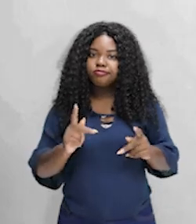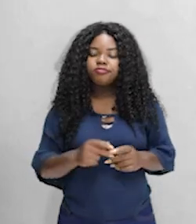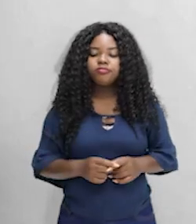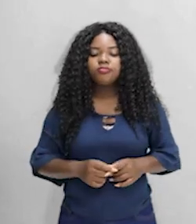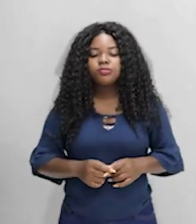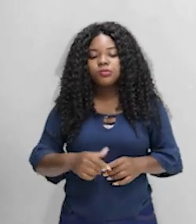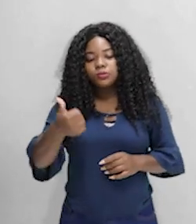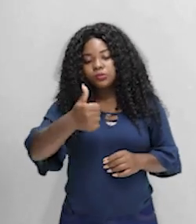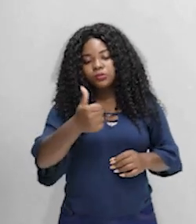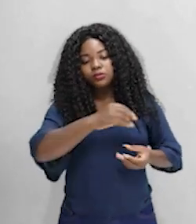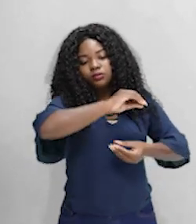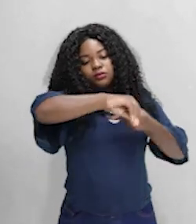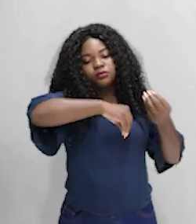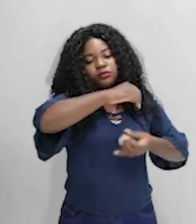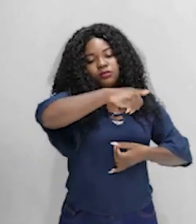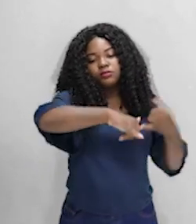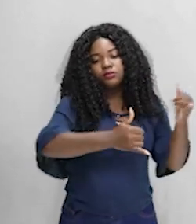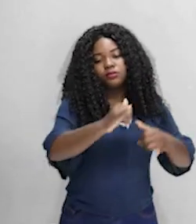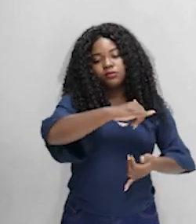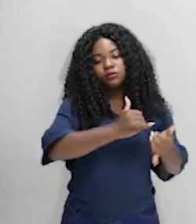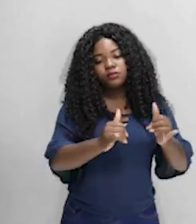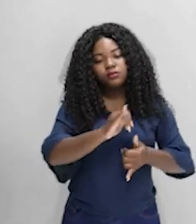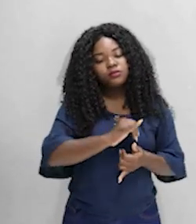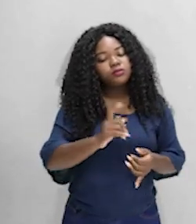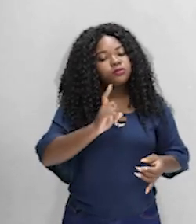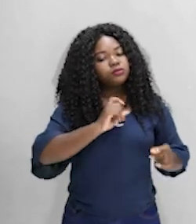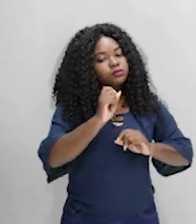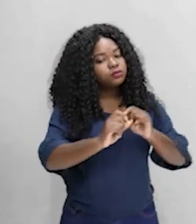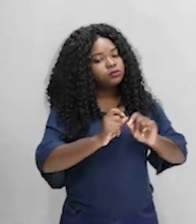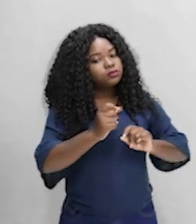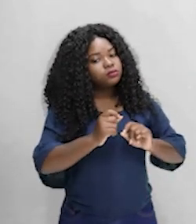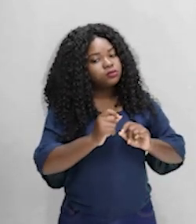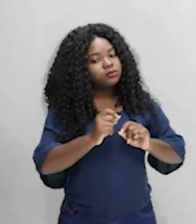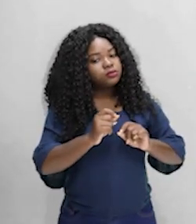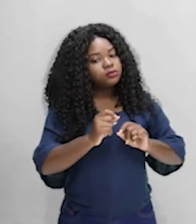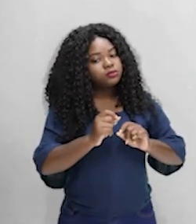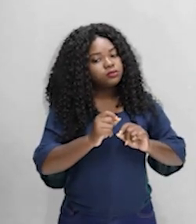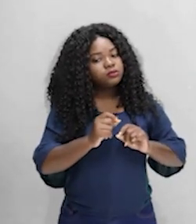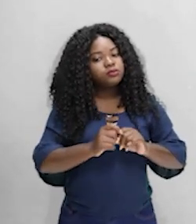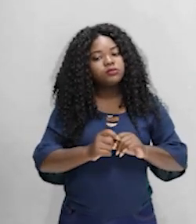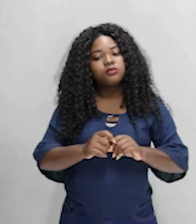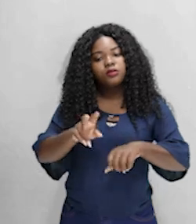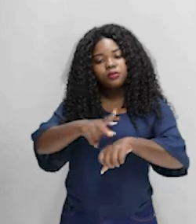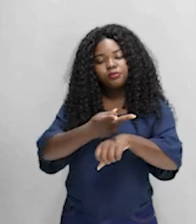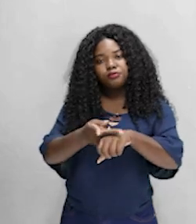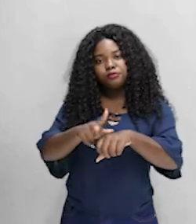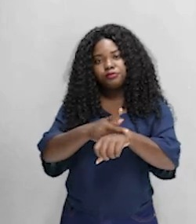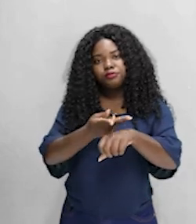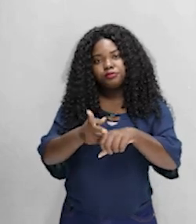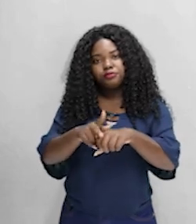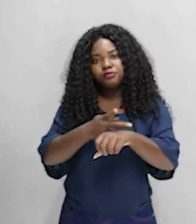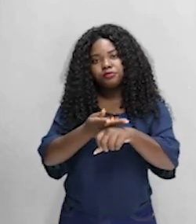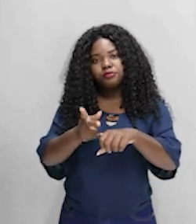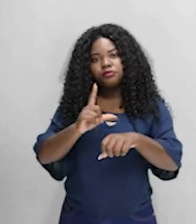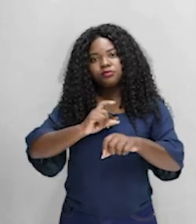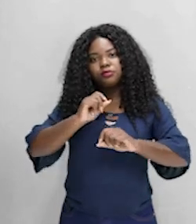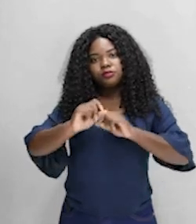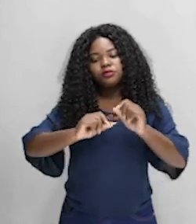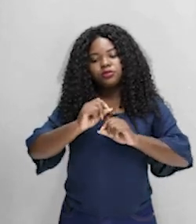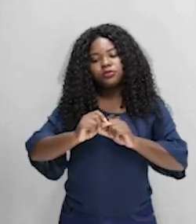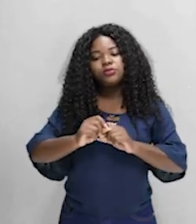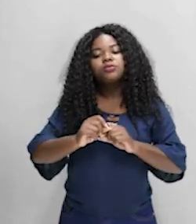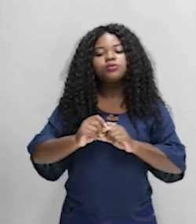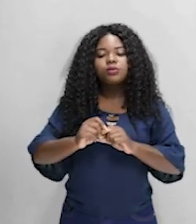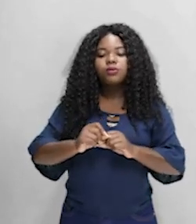A primeira substância, né, que contaminou o achocolatado, ele contém água